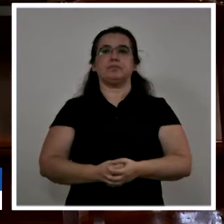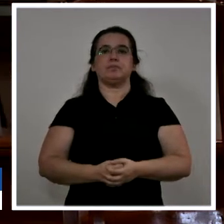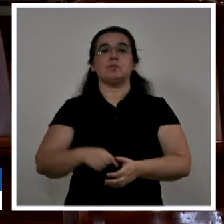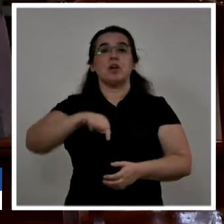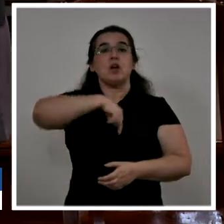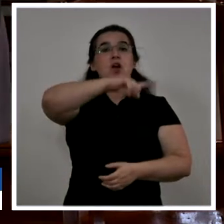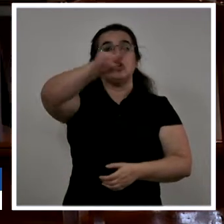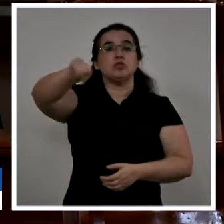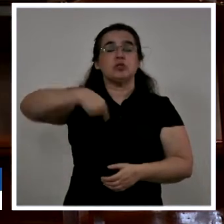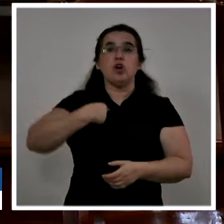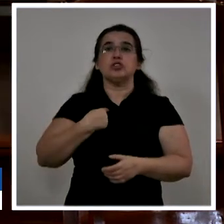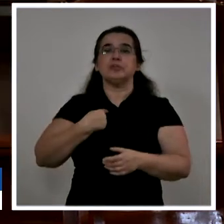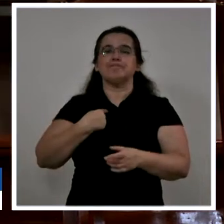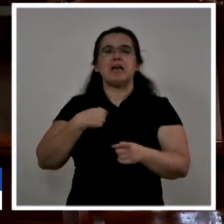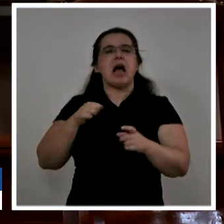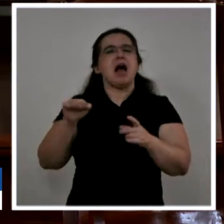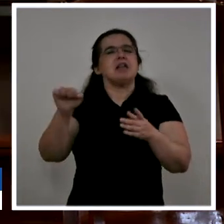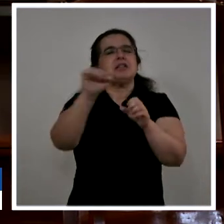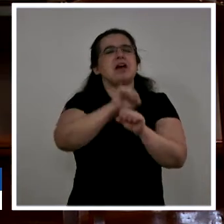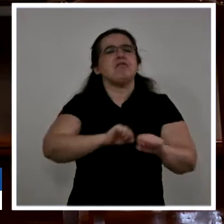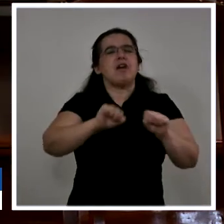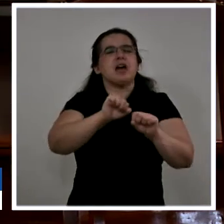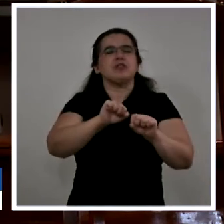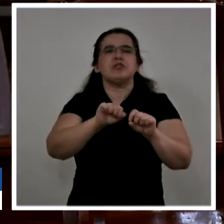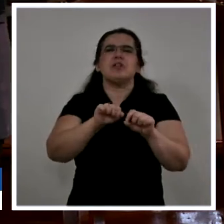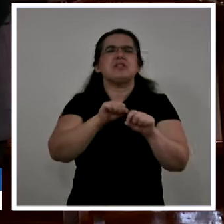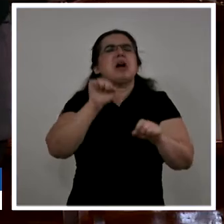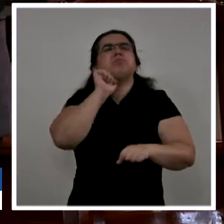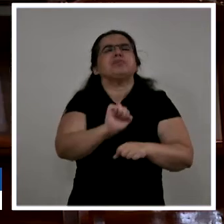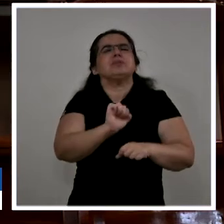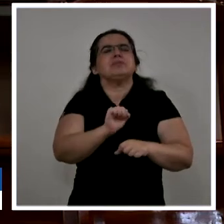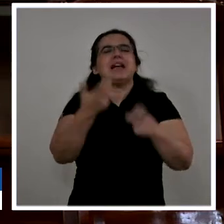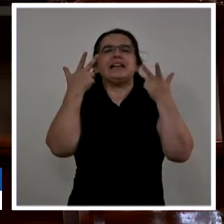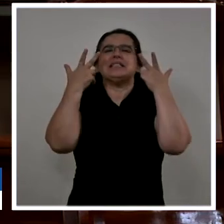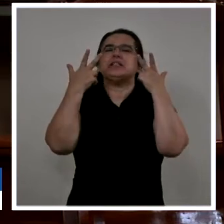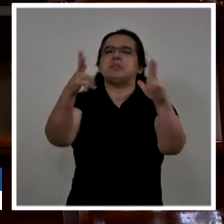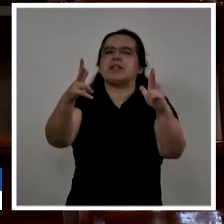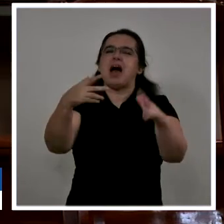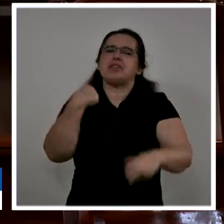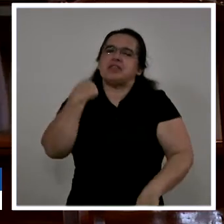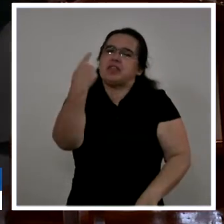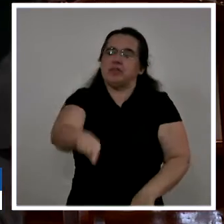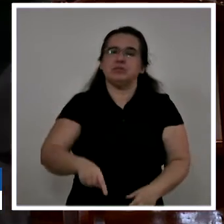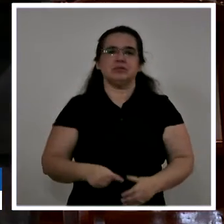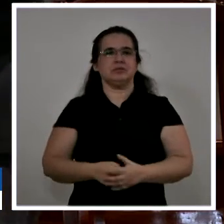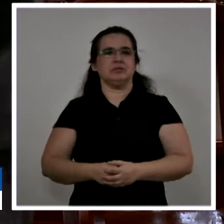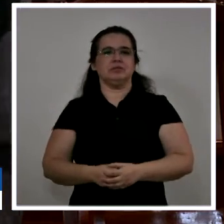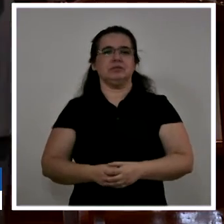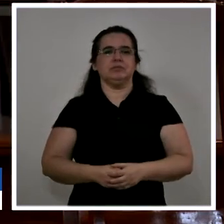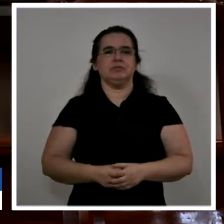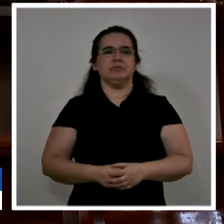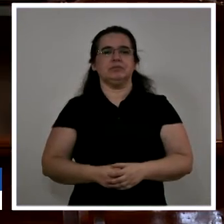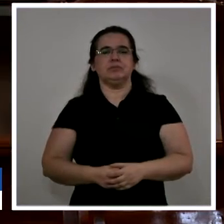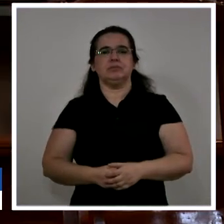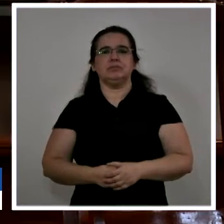nós somos lavados. And washing means freedom from. E lavar significa libertar de. Washing